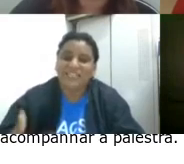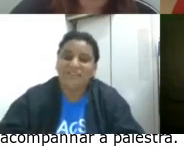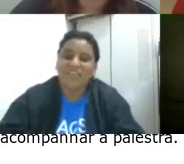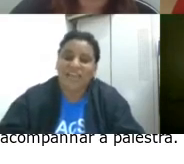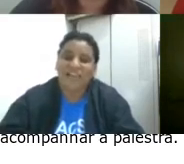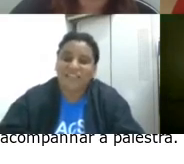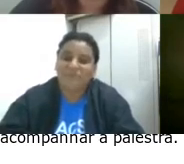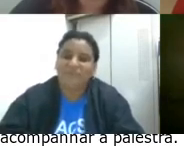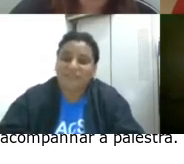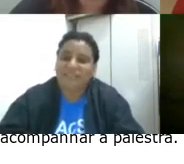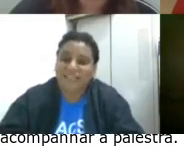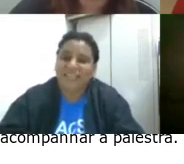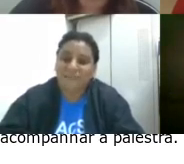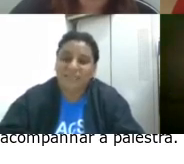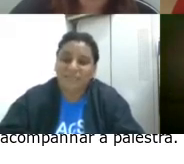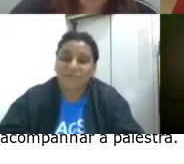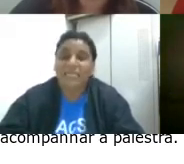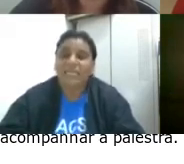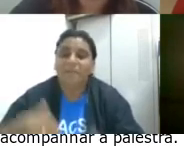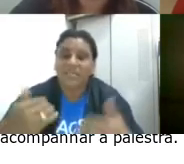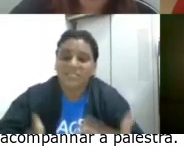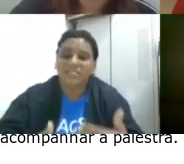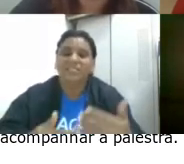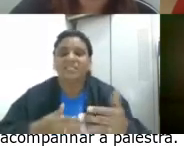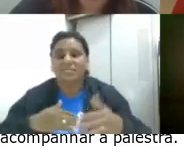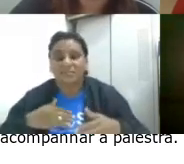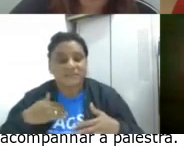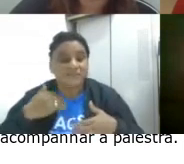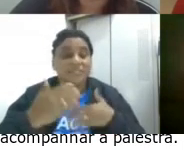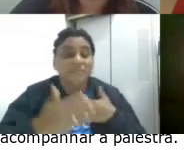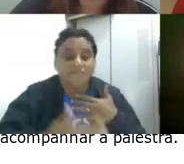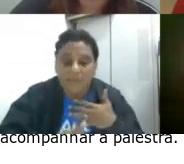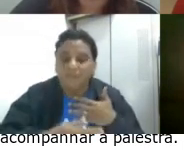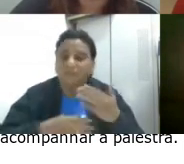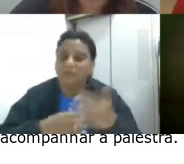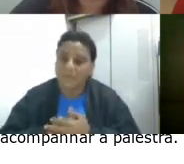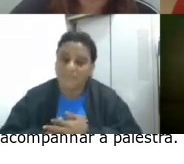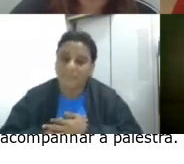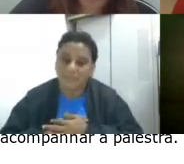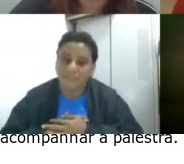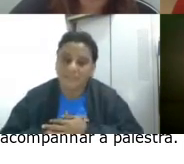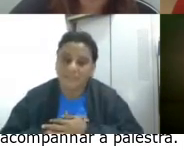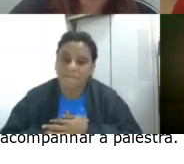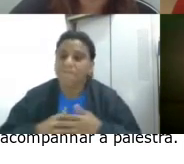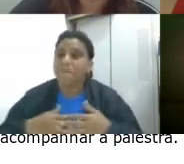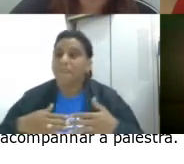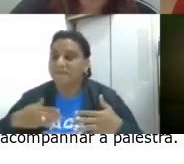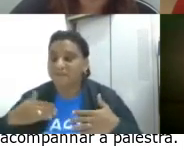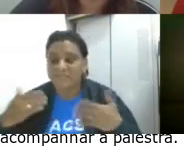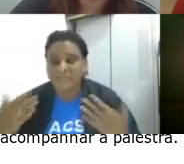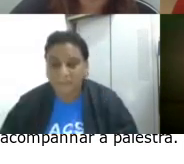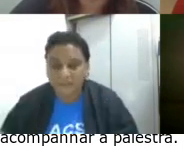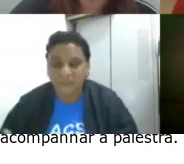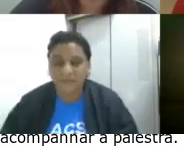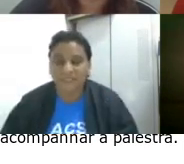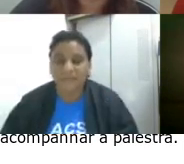gente ficar ali tomando aquele remédio imagina se vocês param de tomar essa medicação se